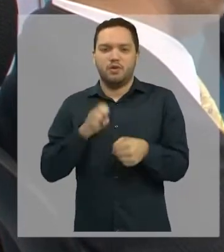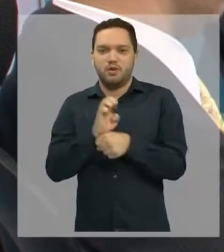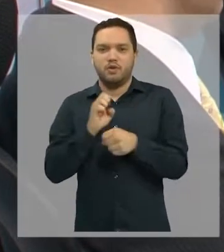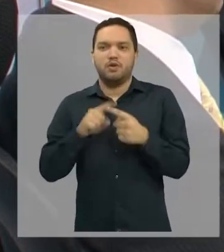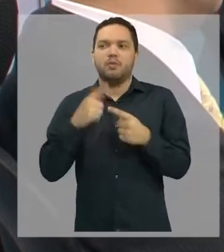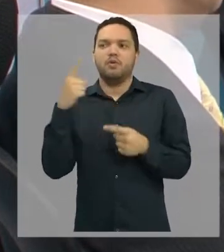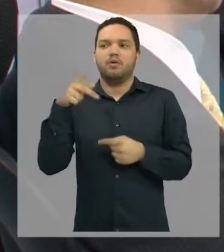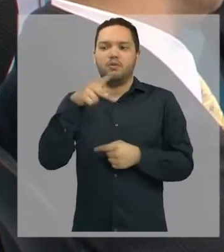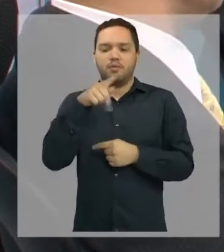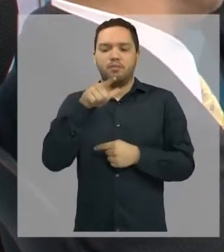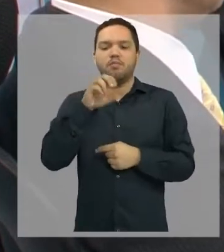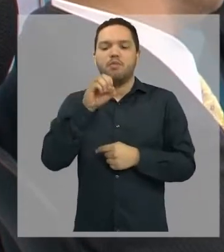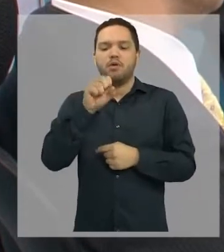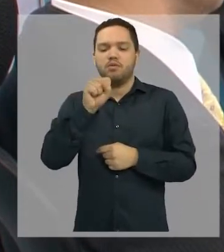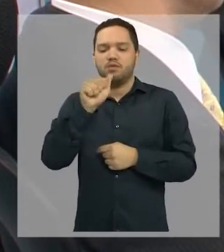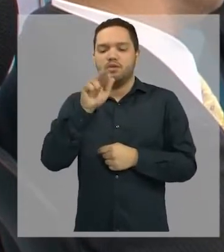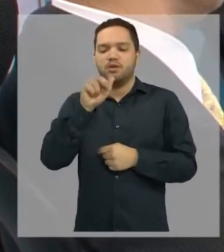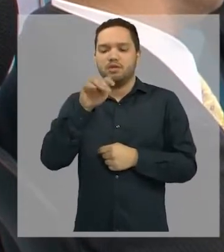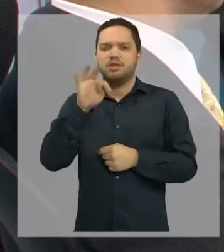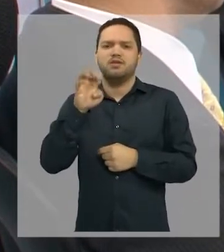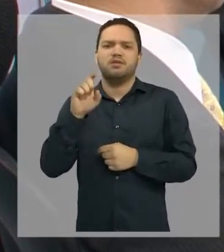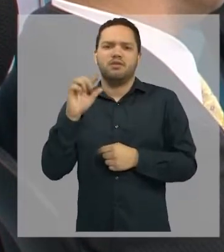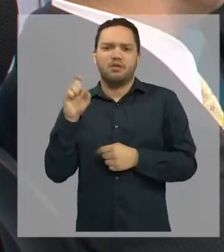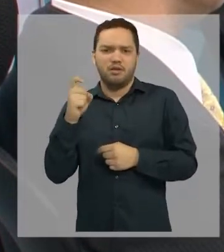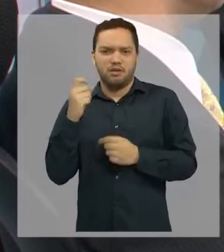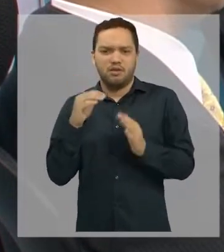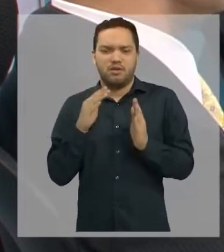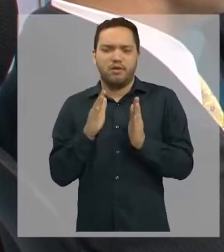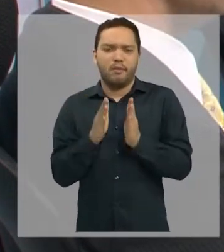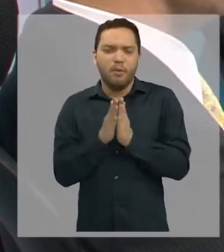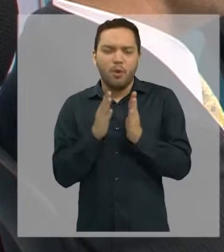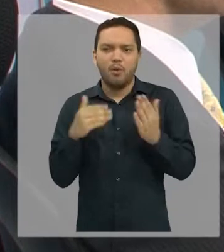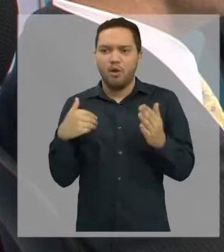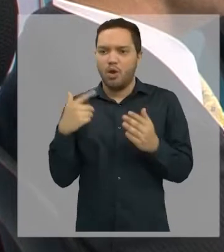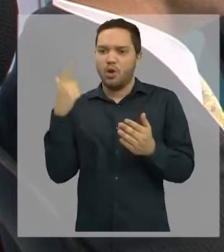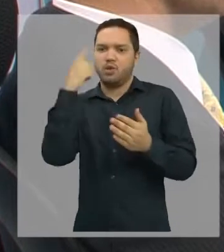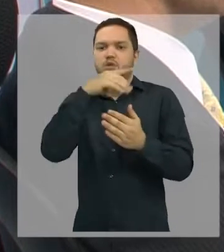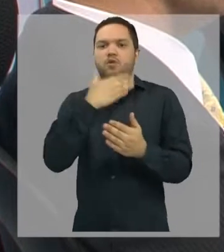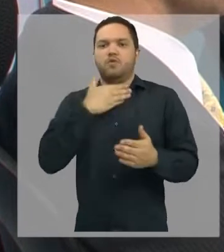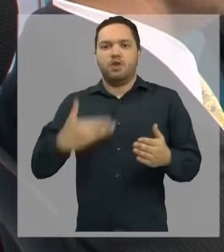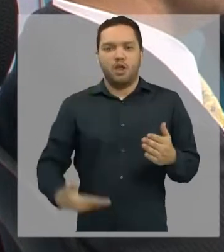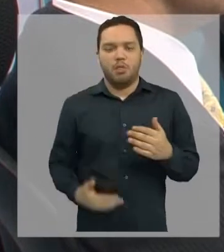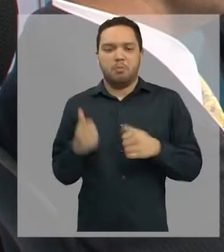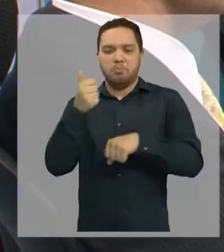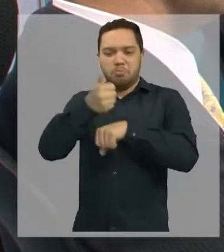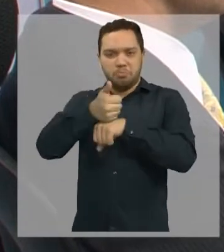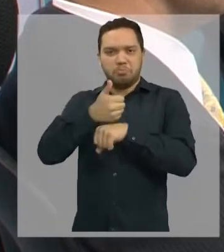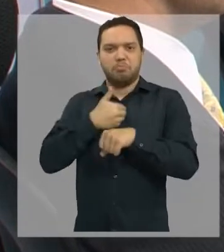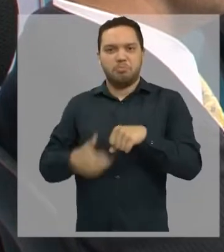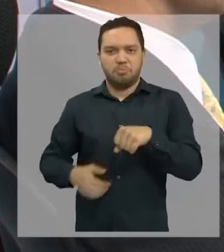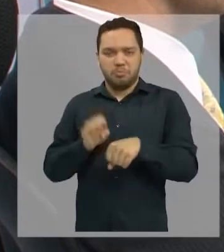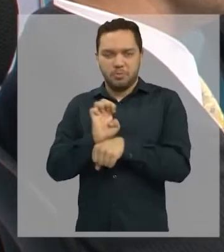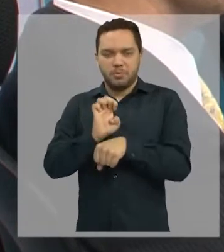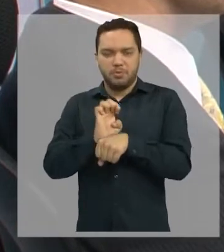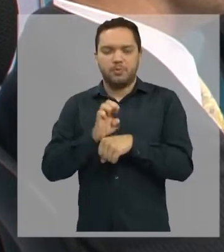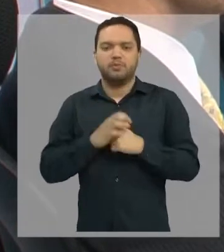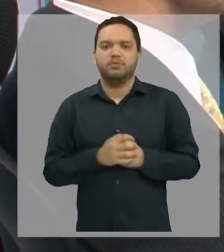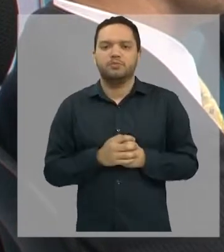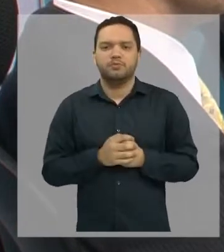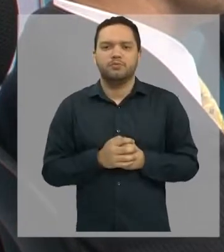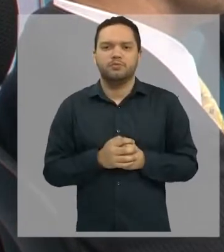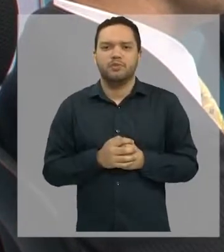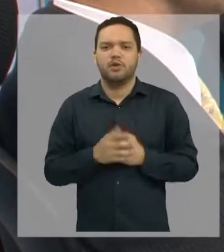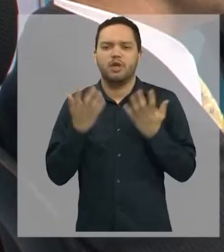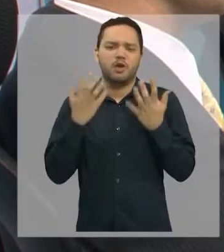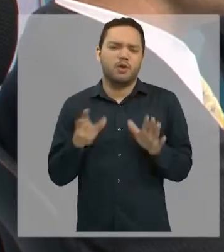era uma pessoa simples, filho de um músico e tal, terminou governador do estado. Né? Então, não